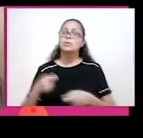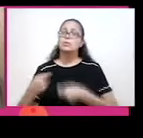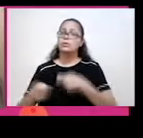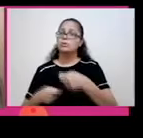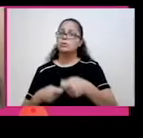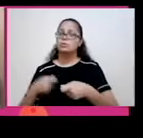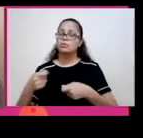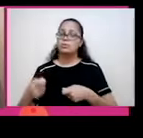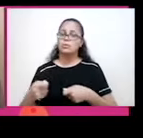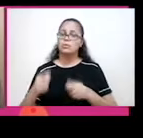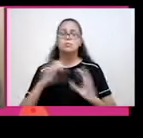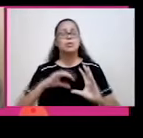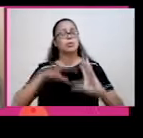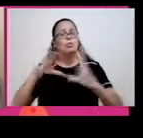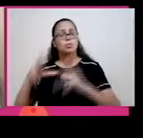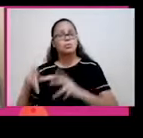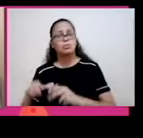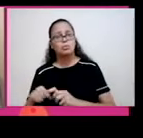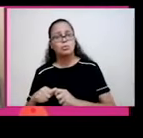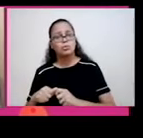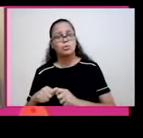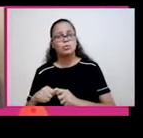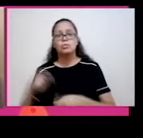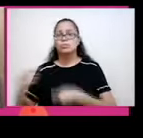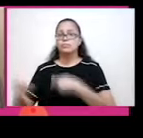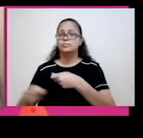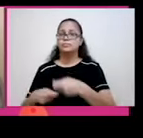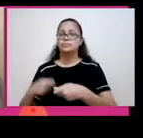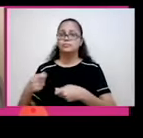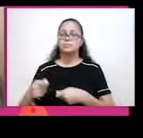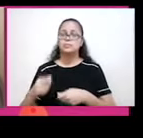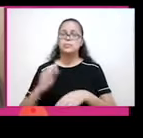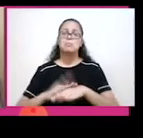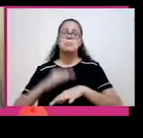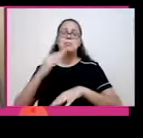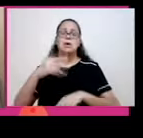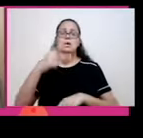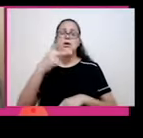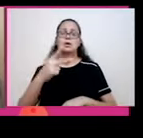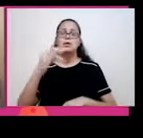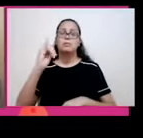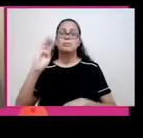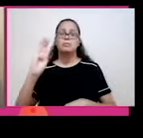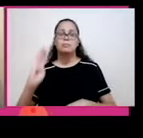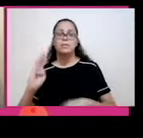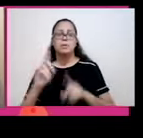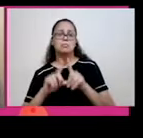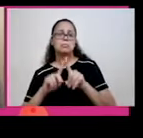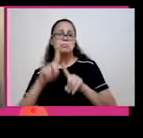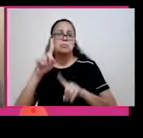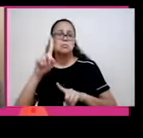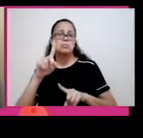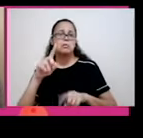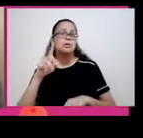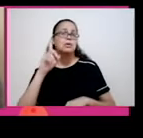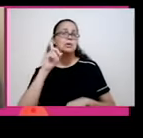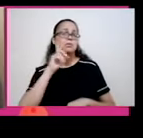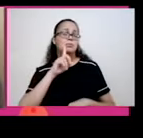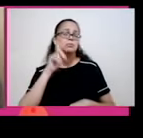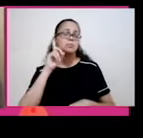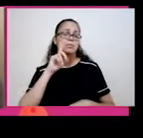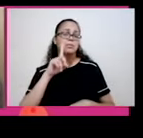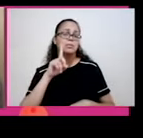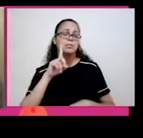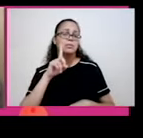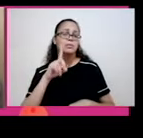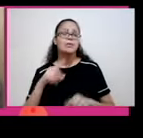produção industrial do mundo, ter o maior comércio externo do mundo, ter o maior PIB do mundo, superando os Estados Unidos, a indústria chinesa ainda